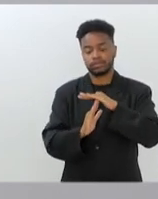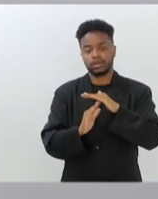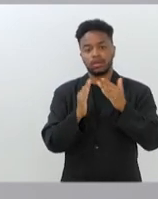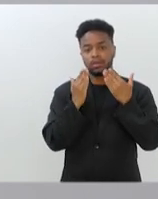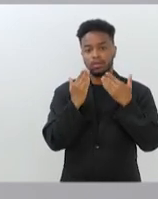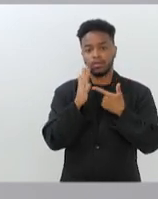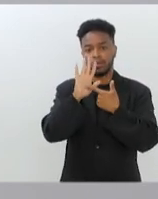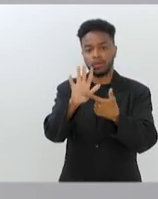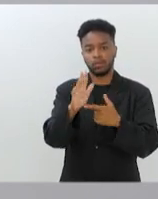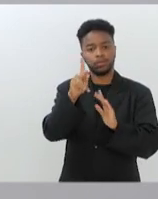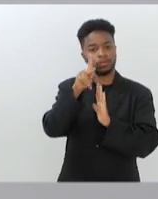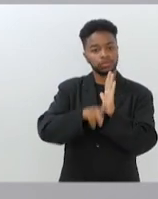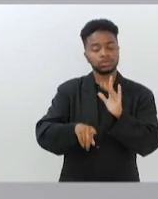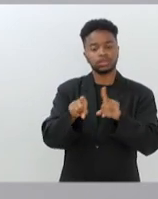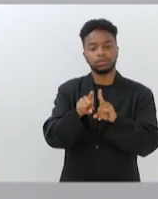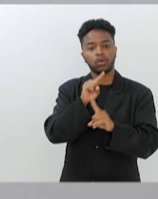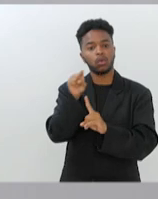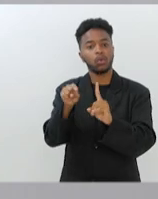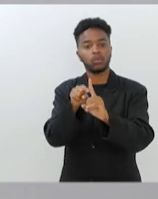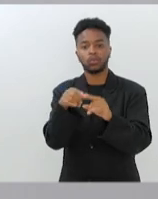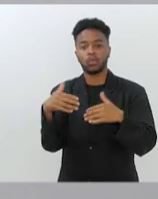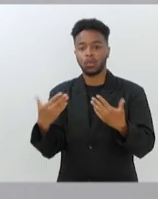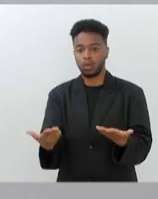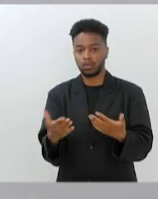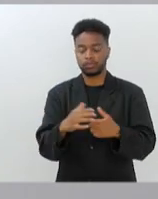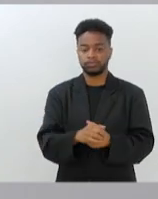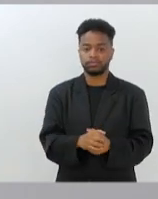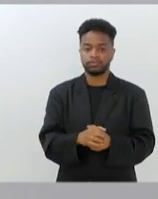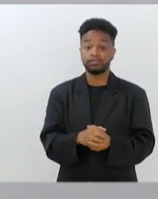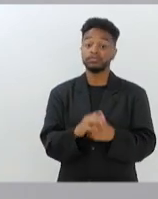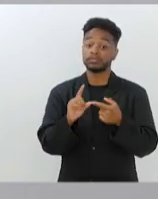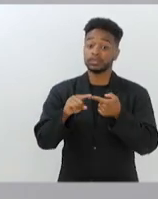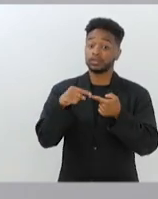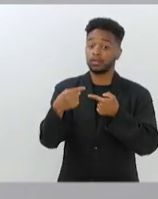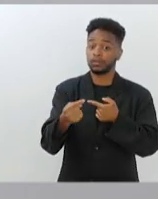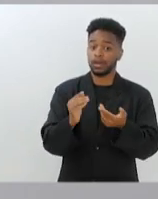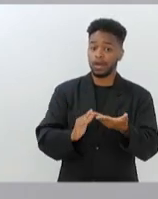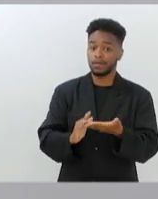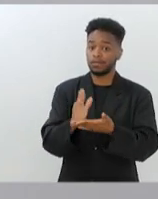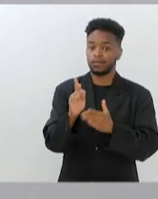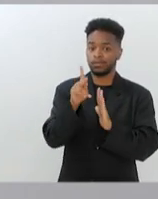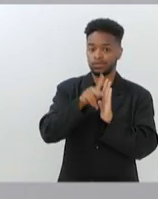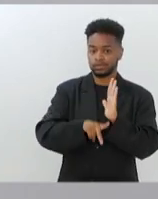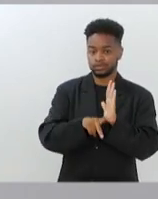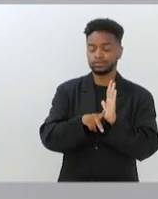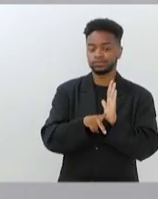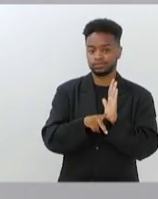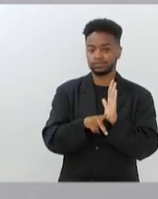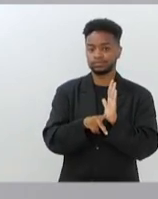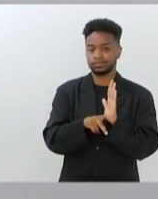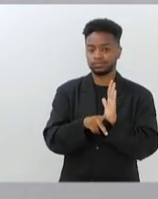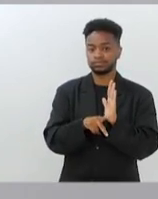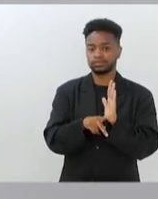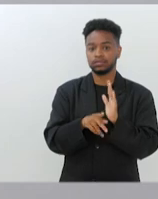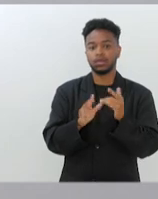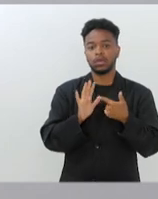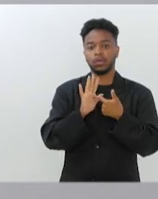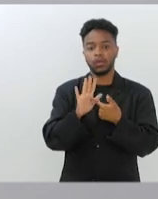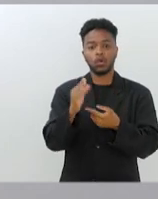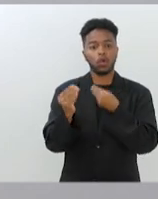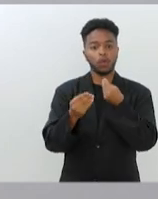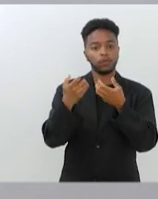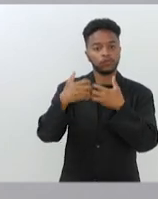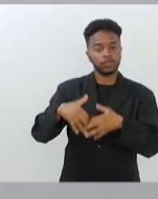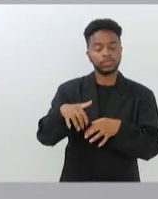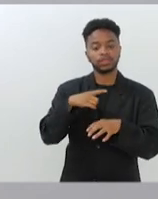projetos objetivos e aí tem aprovação daquele projeto a contrapartida Depois tem uma